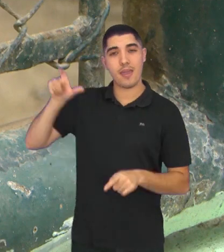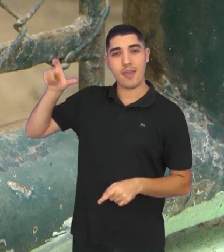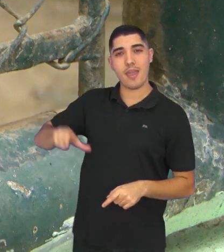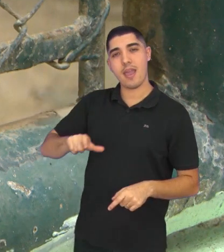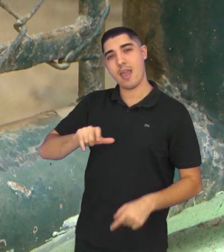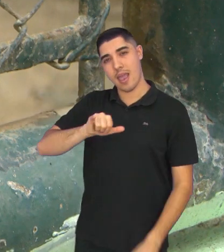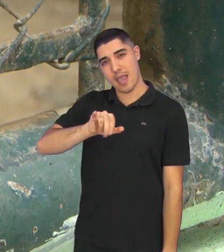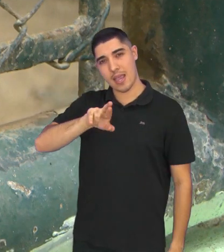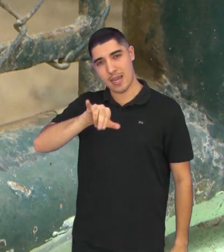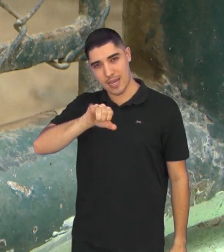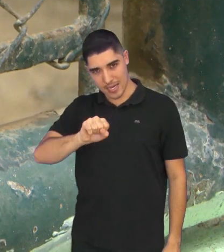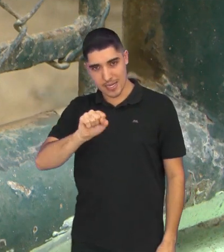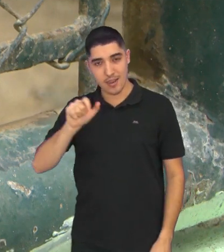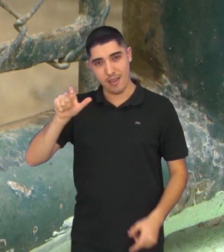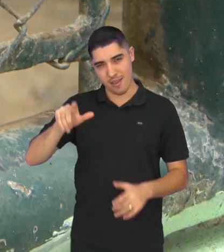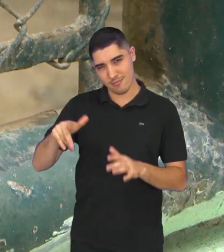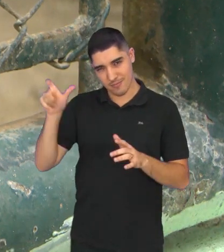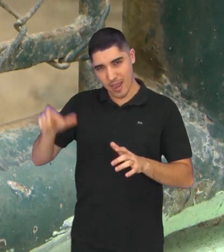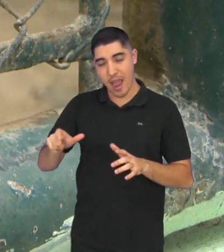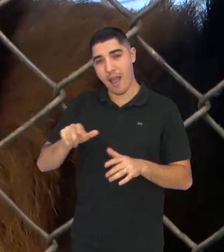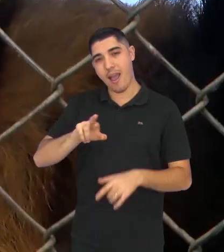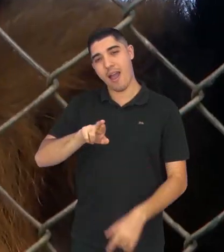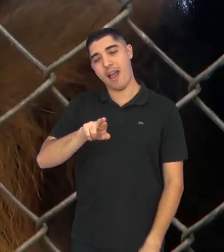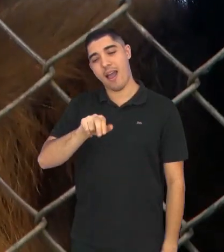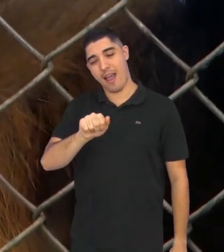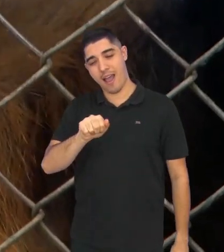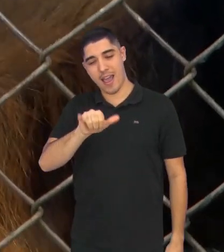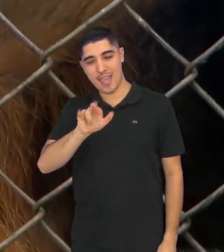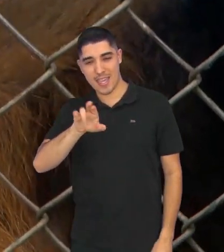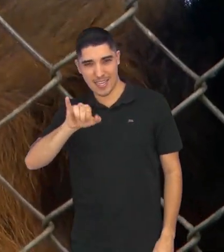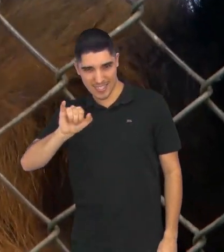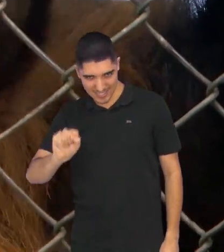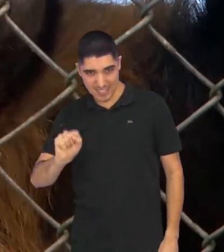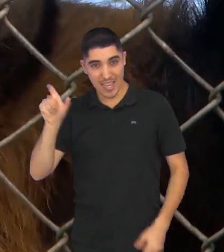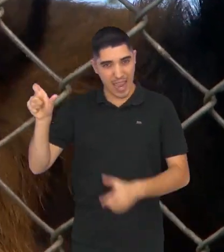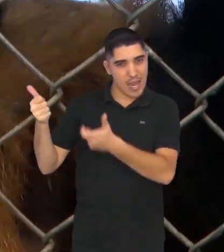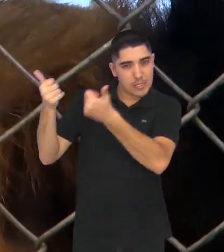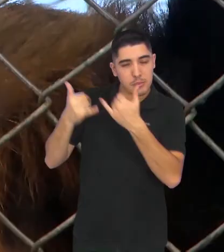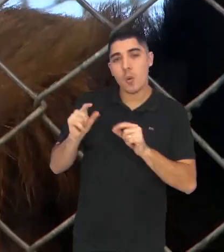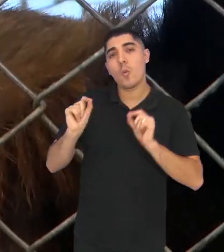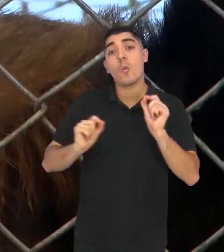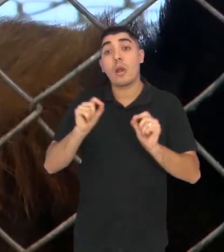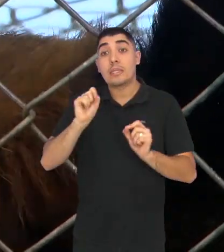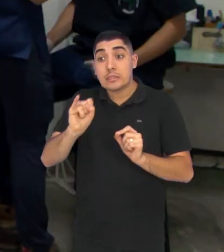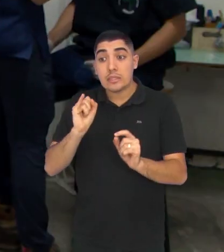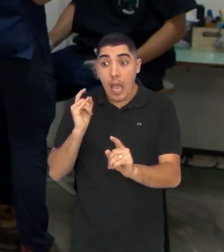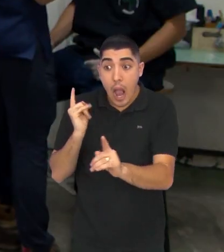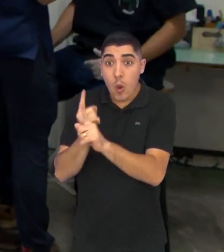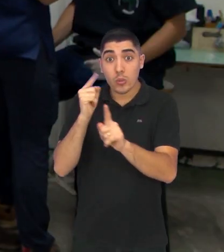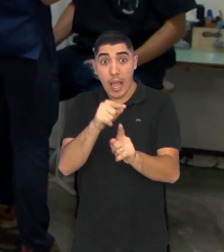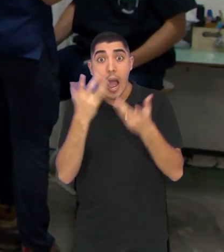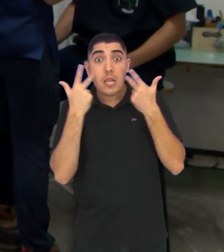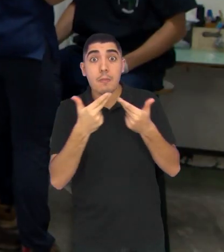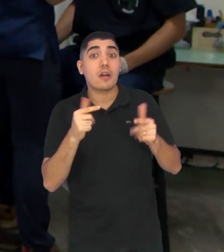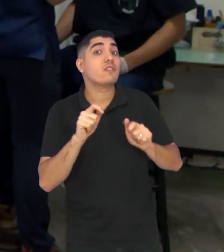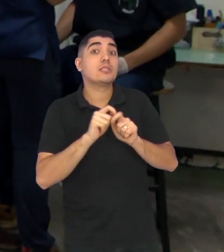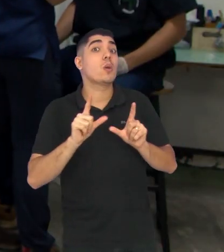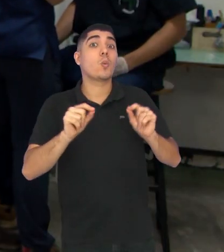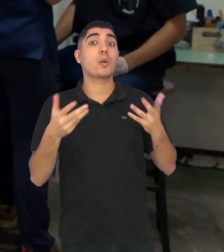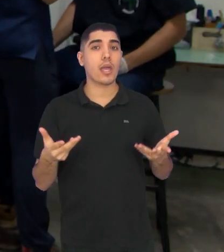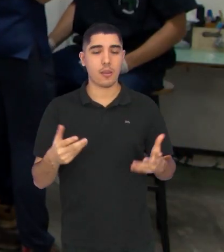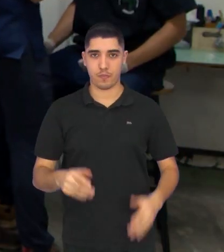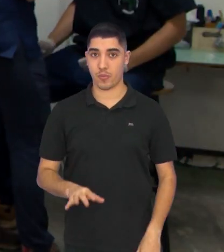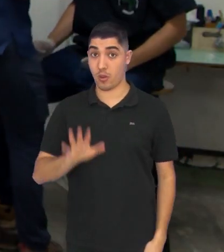Raíris falou quais medidas devem ser tomadas ao se deparar com um animal silvestre. Primeiro a gente precisa